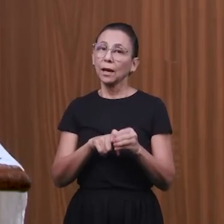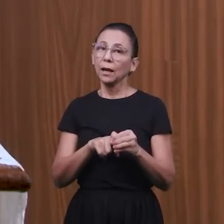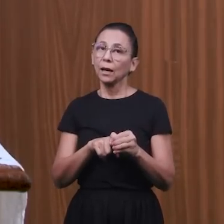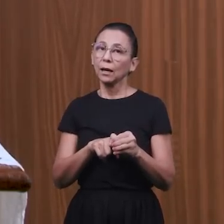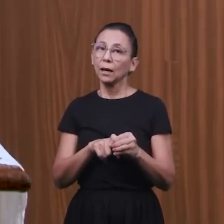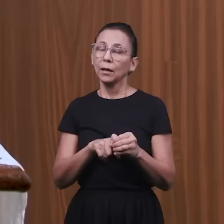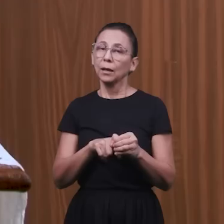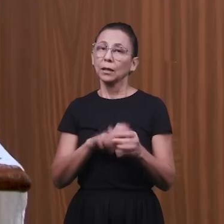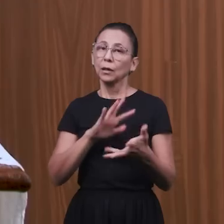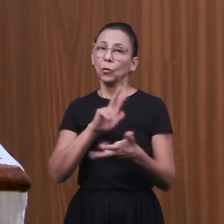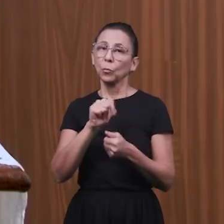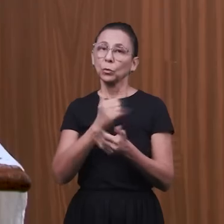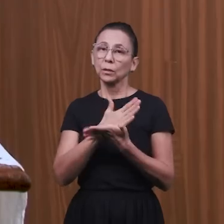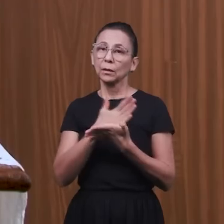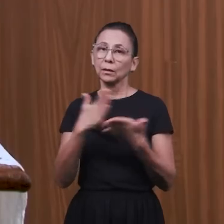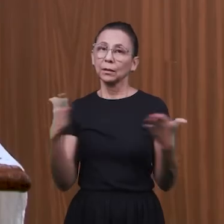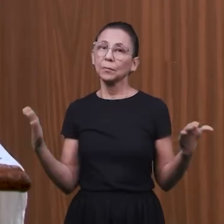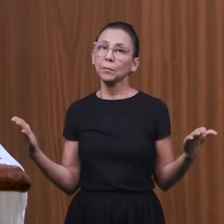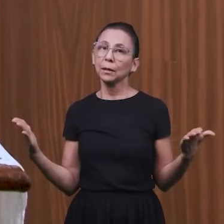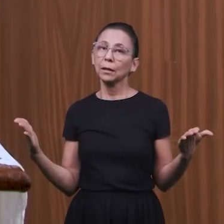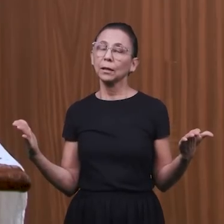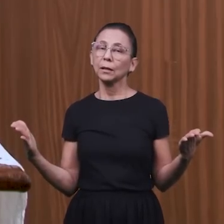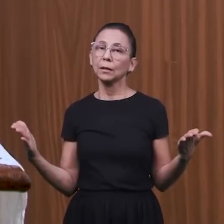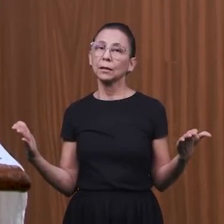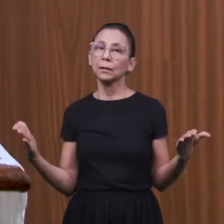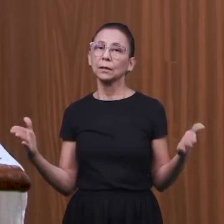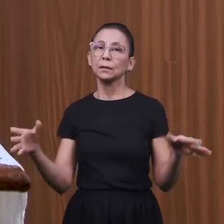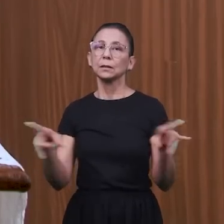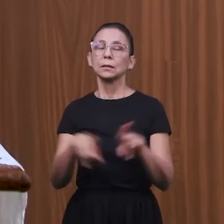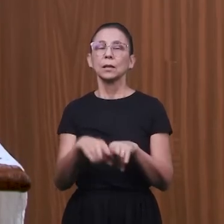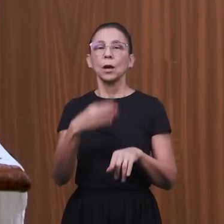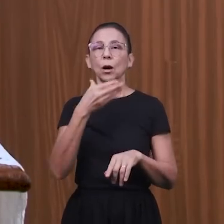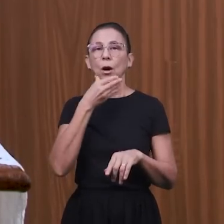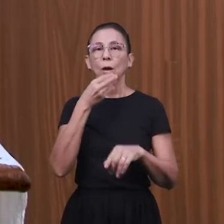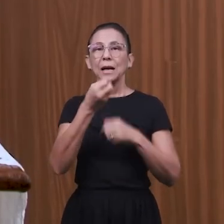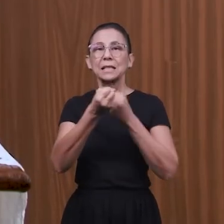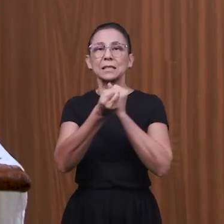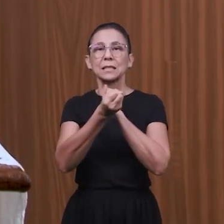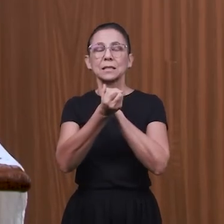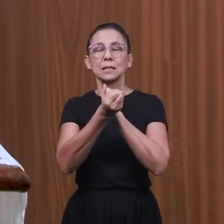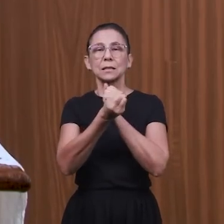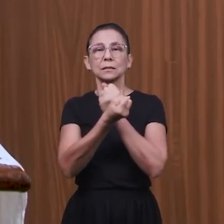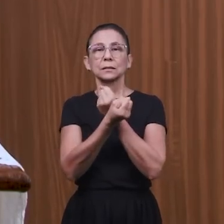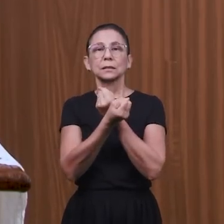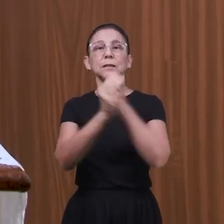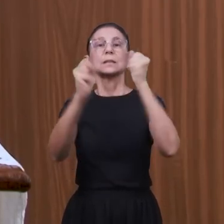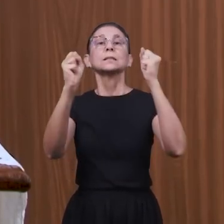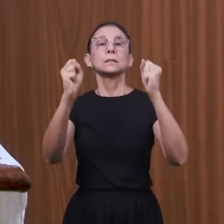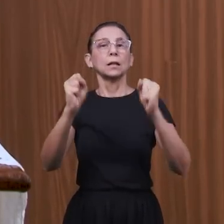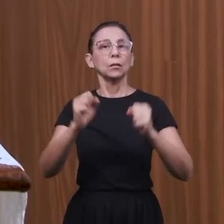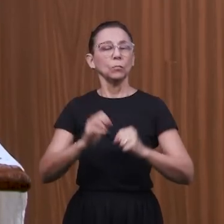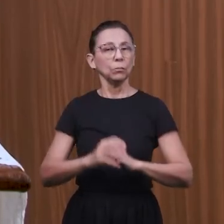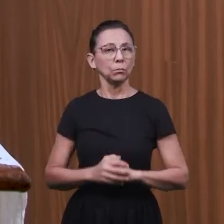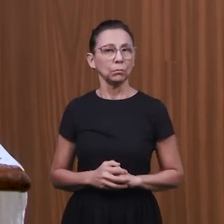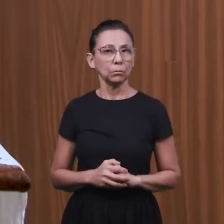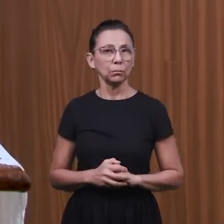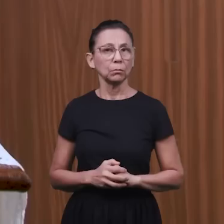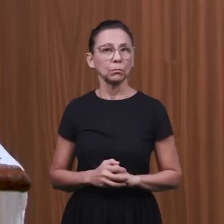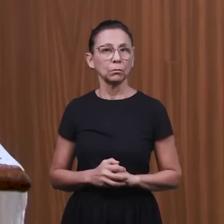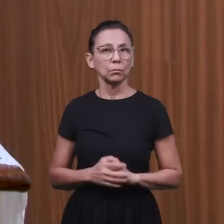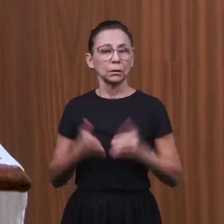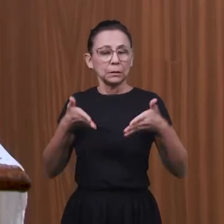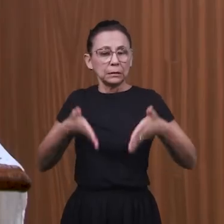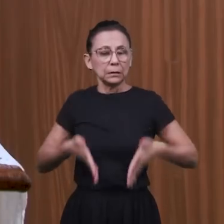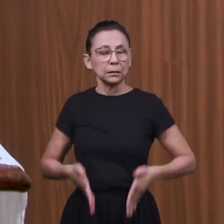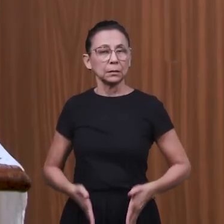Isaac, a figura de Sansão. Sansão nasceu de um ventre estéril, foi uma promessa do Senhor.